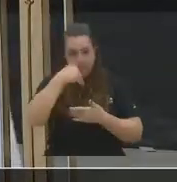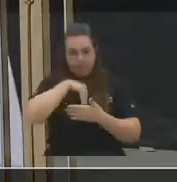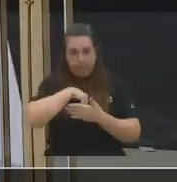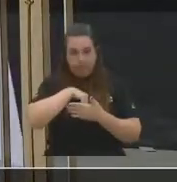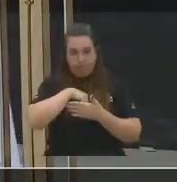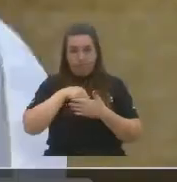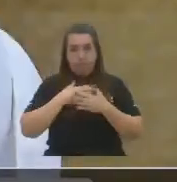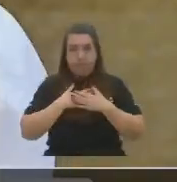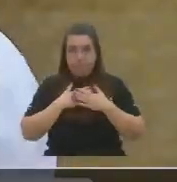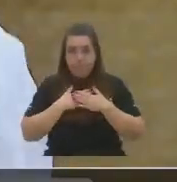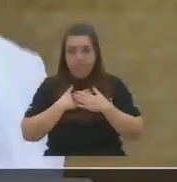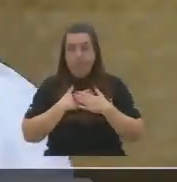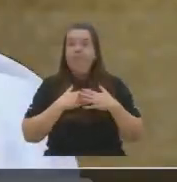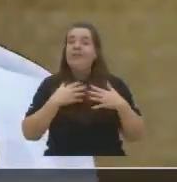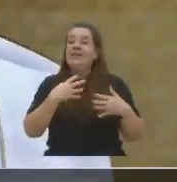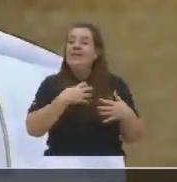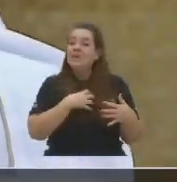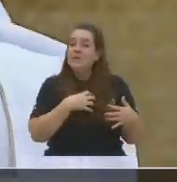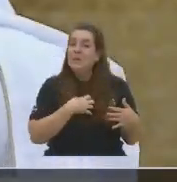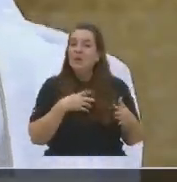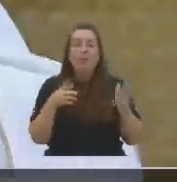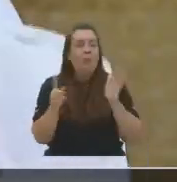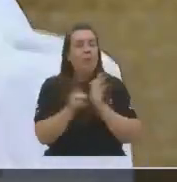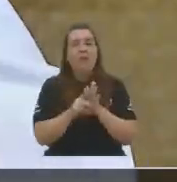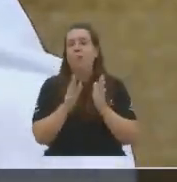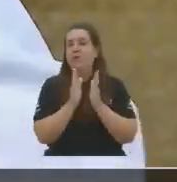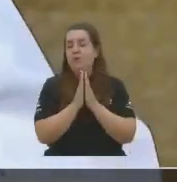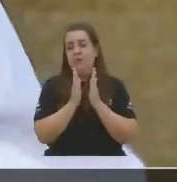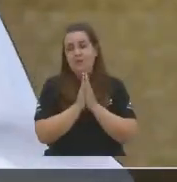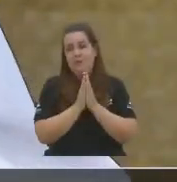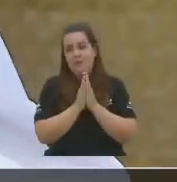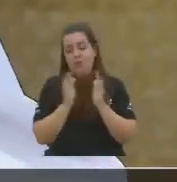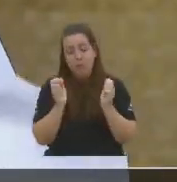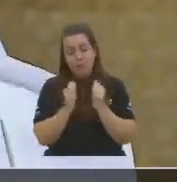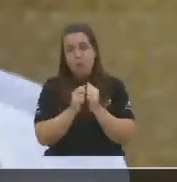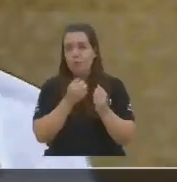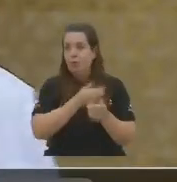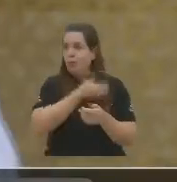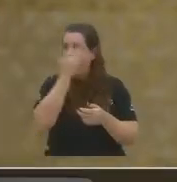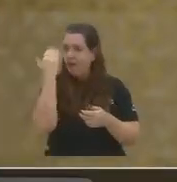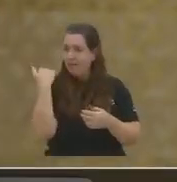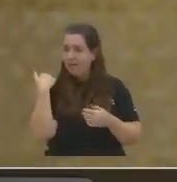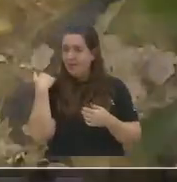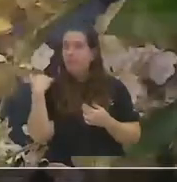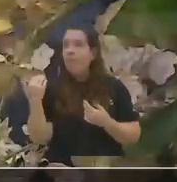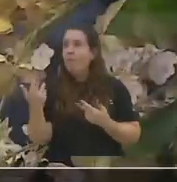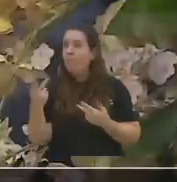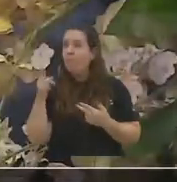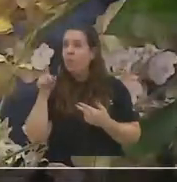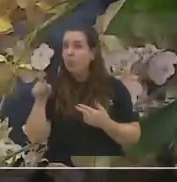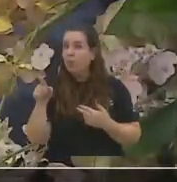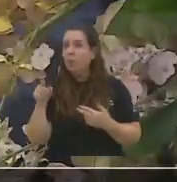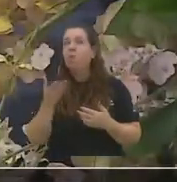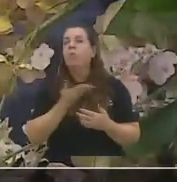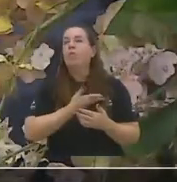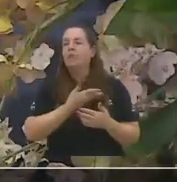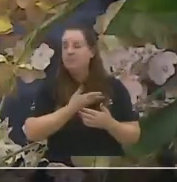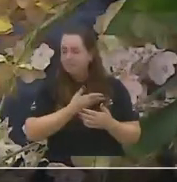de estar em clima de oração com Nossa Senhora, assim como os